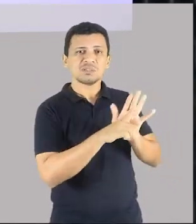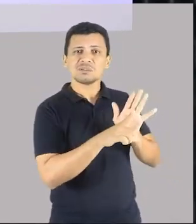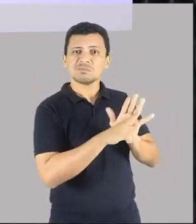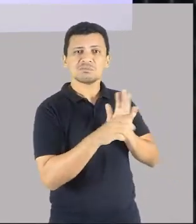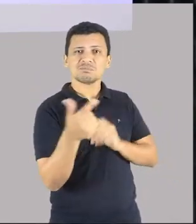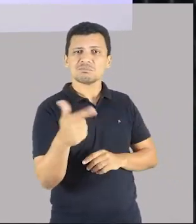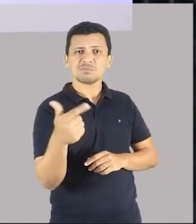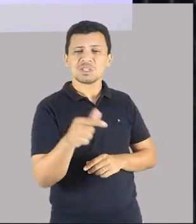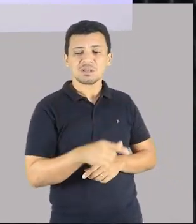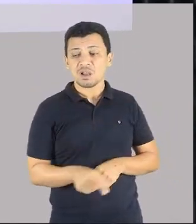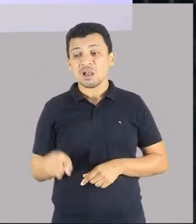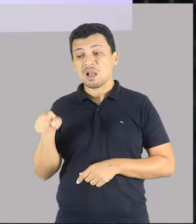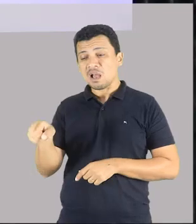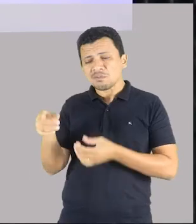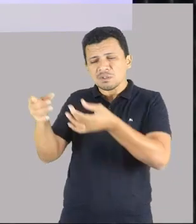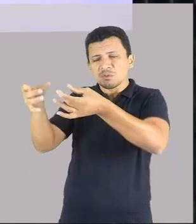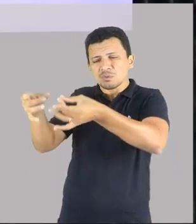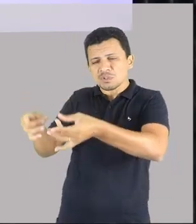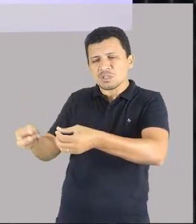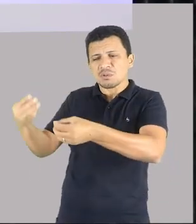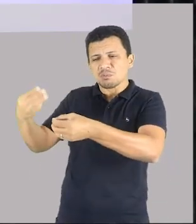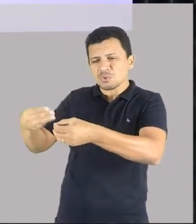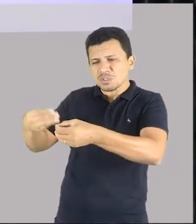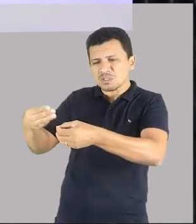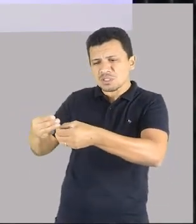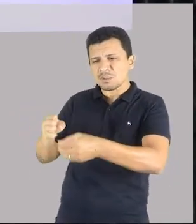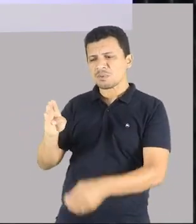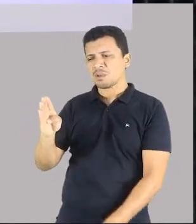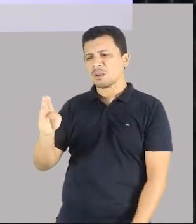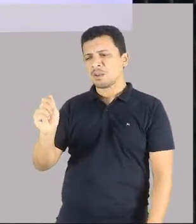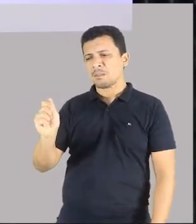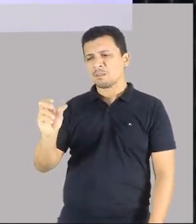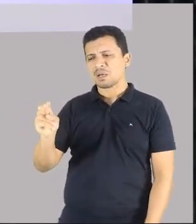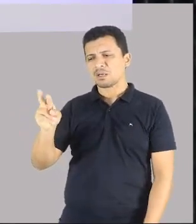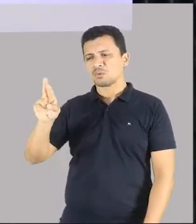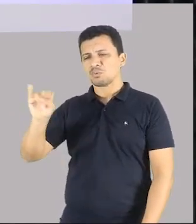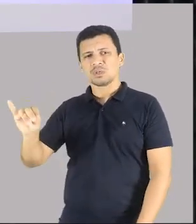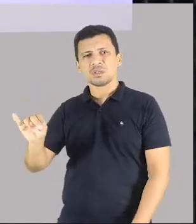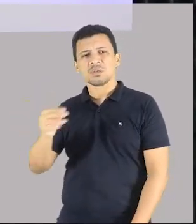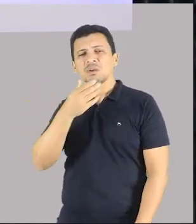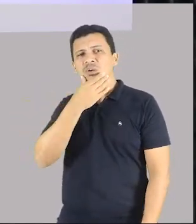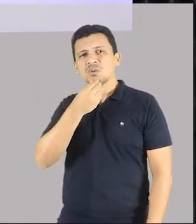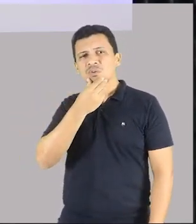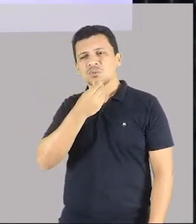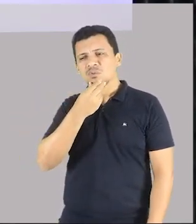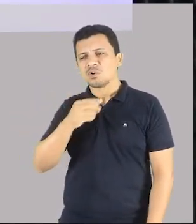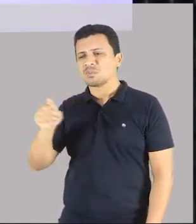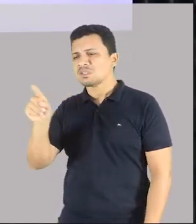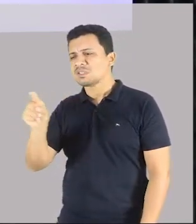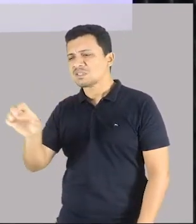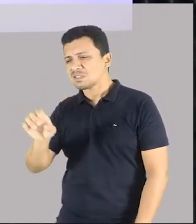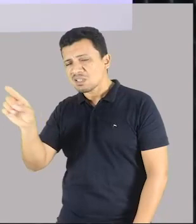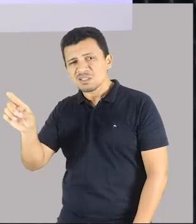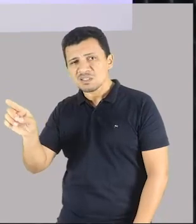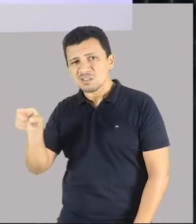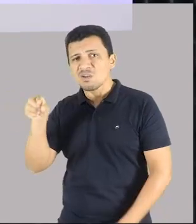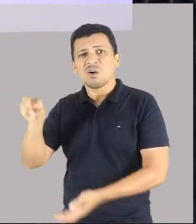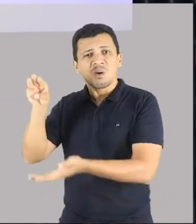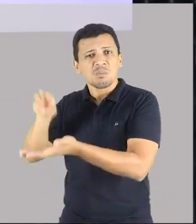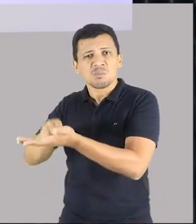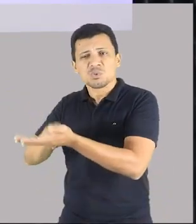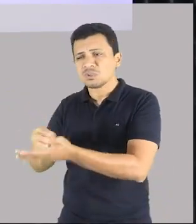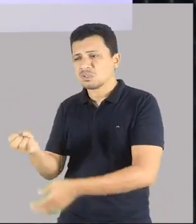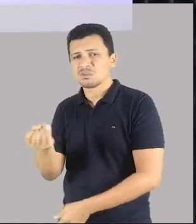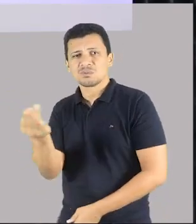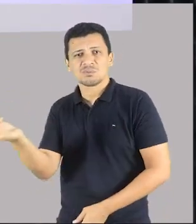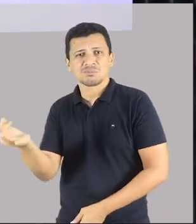naquele caso específico do município de Bacuri, o senhor Josézinho, que desmatou, vai receber tanto de multa. Não tem como